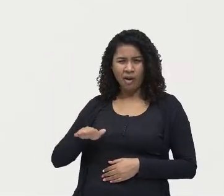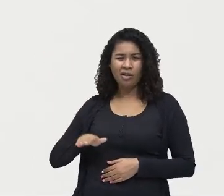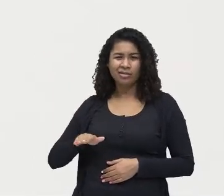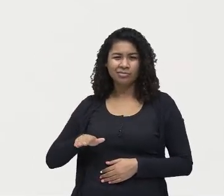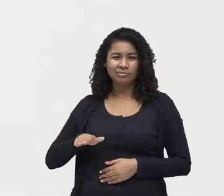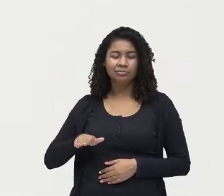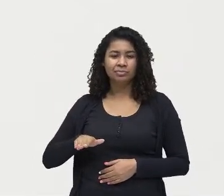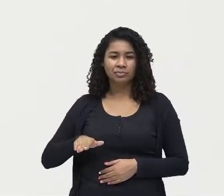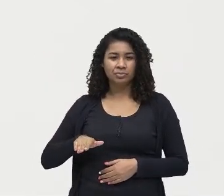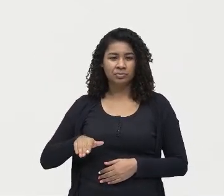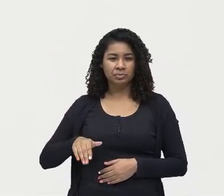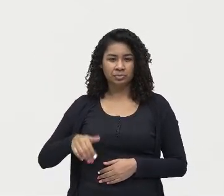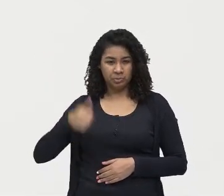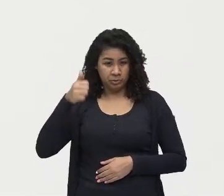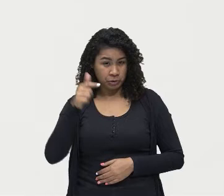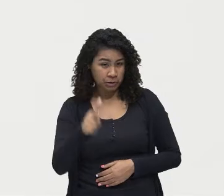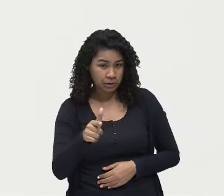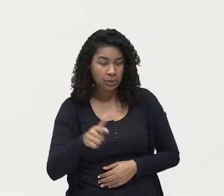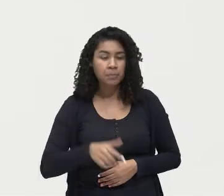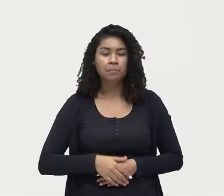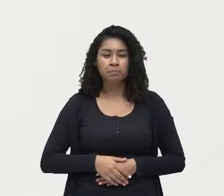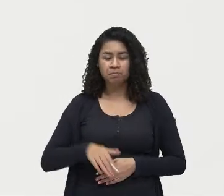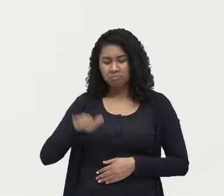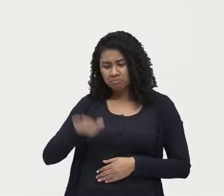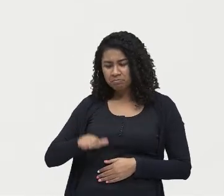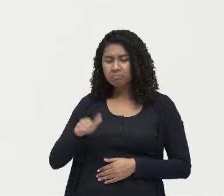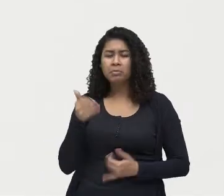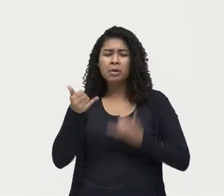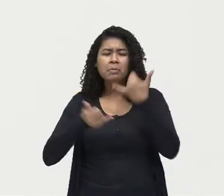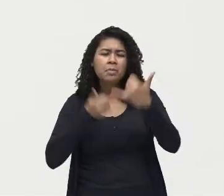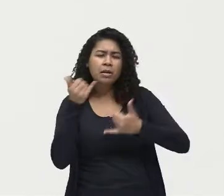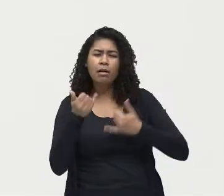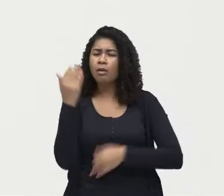você, brincava com um espelhinho à beira